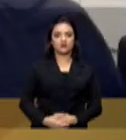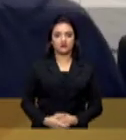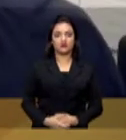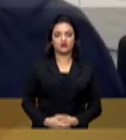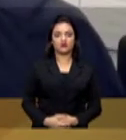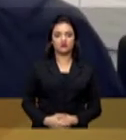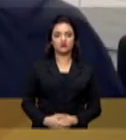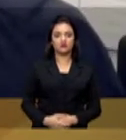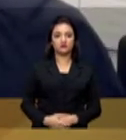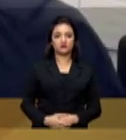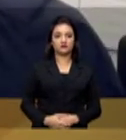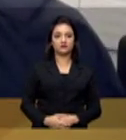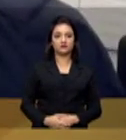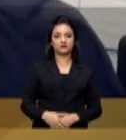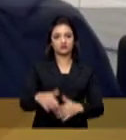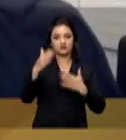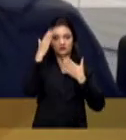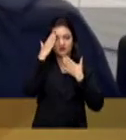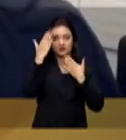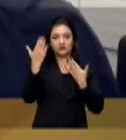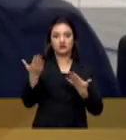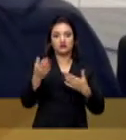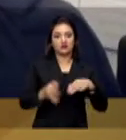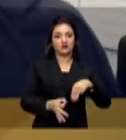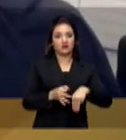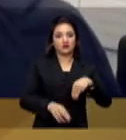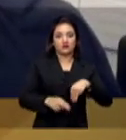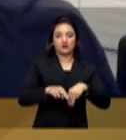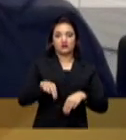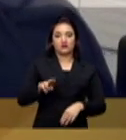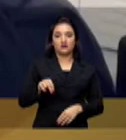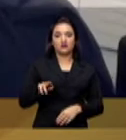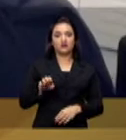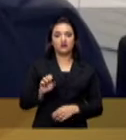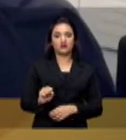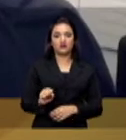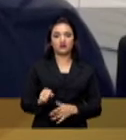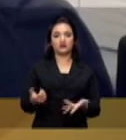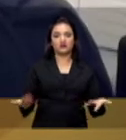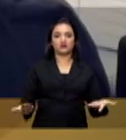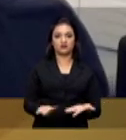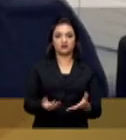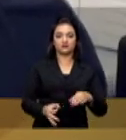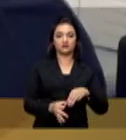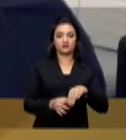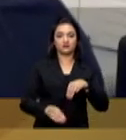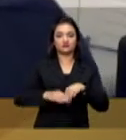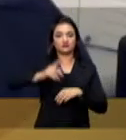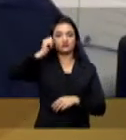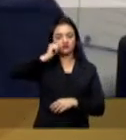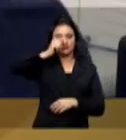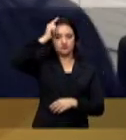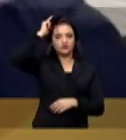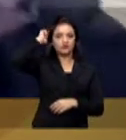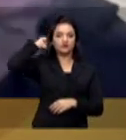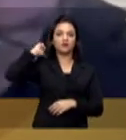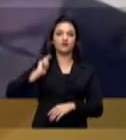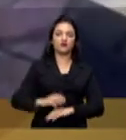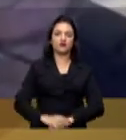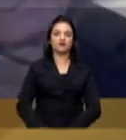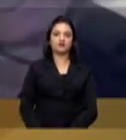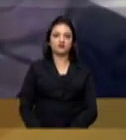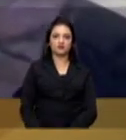obrigado, ministro Nunes Marques. Passo agora a palavra à sua excelência, o ministro Alexandre Moraes, para o voto.